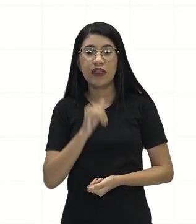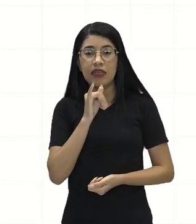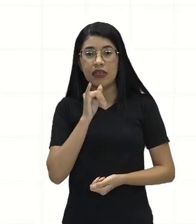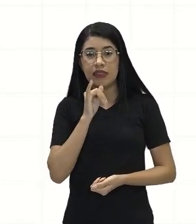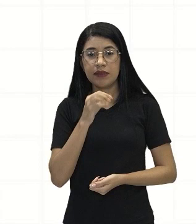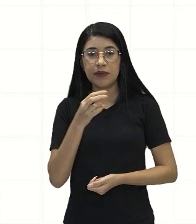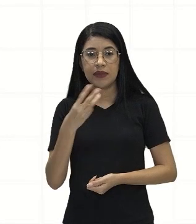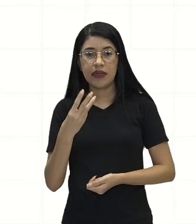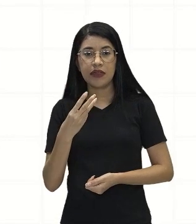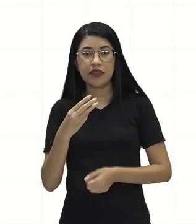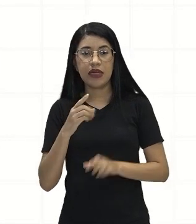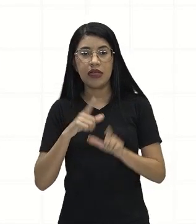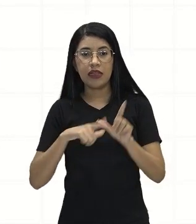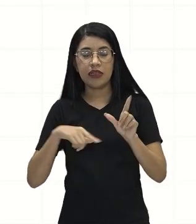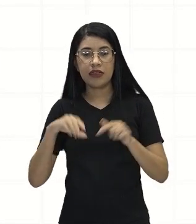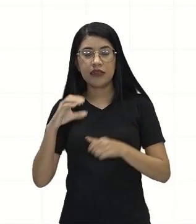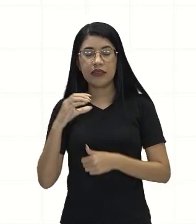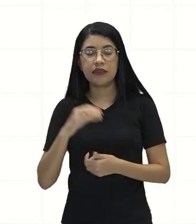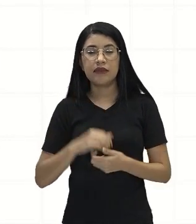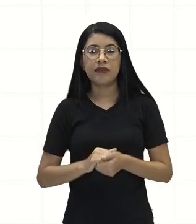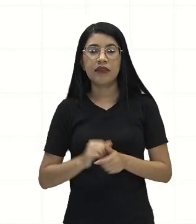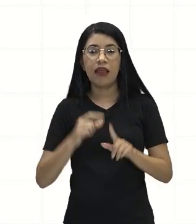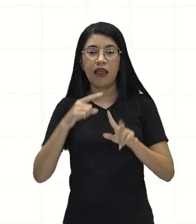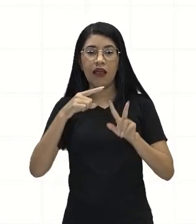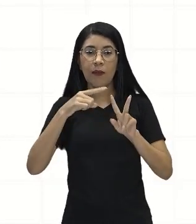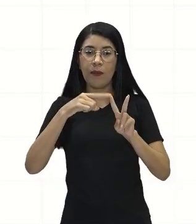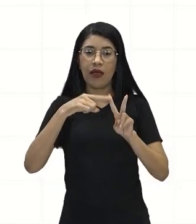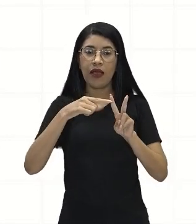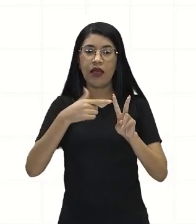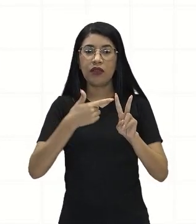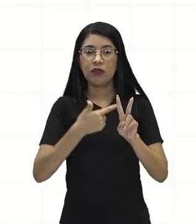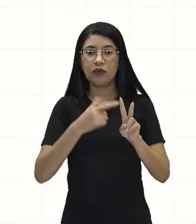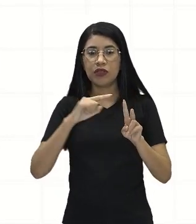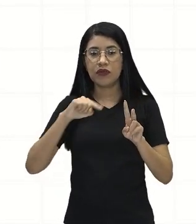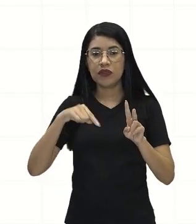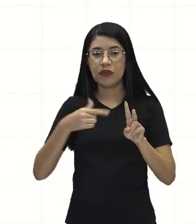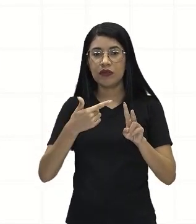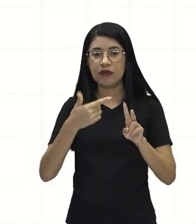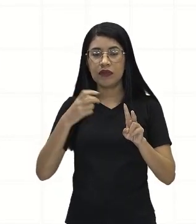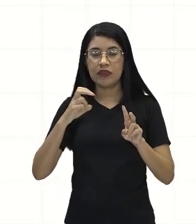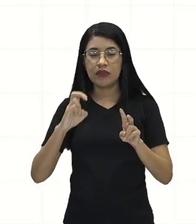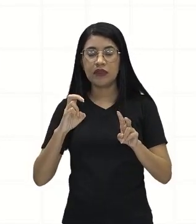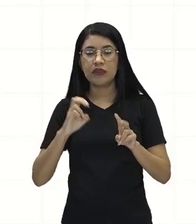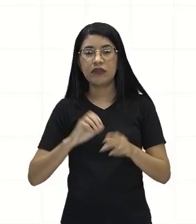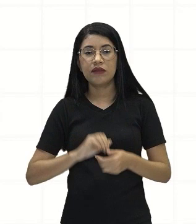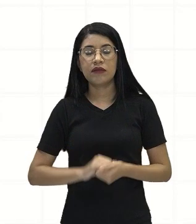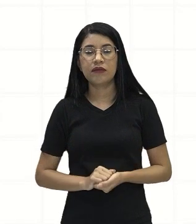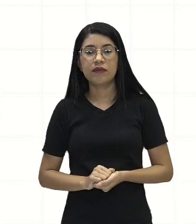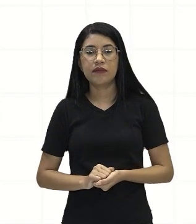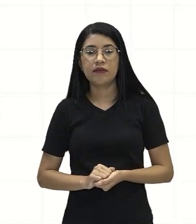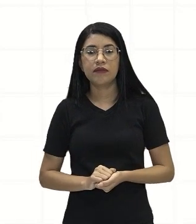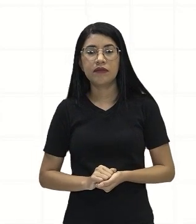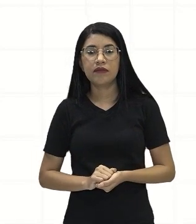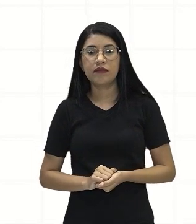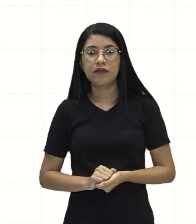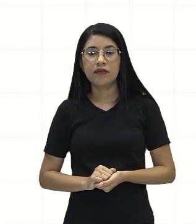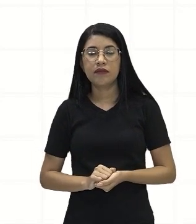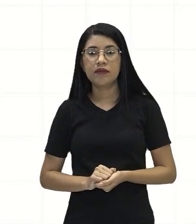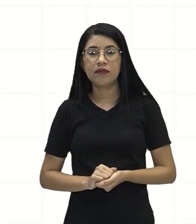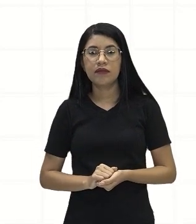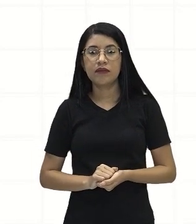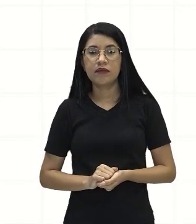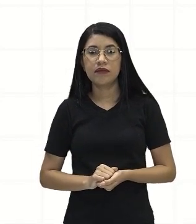que nós temos. Nós temos 2 inteiros, ó, essa leitura que você faz,